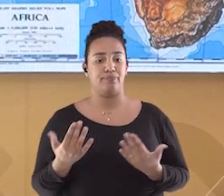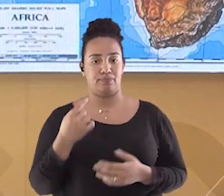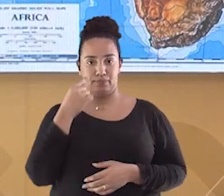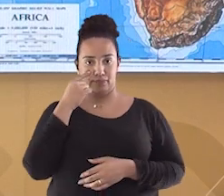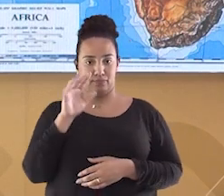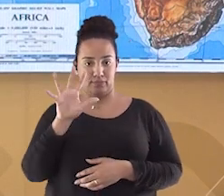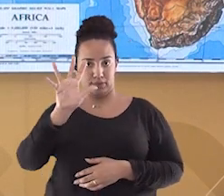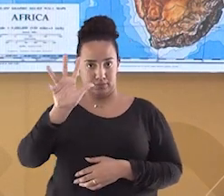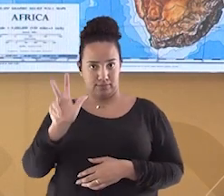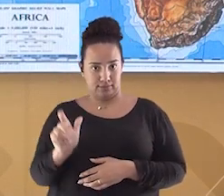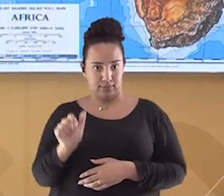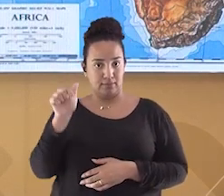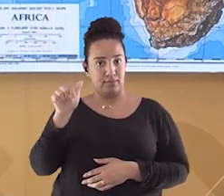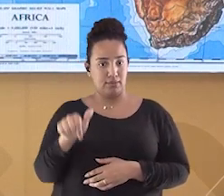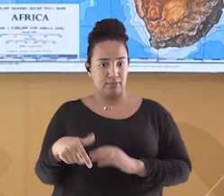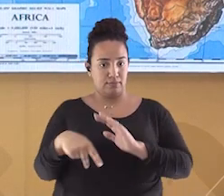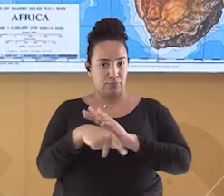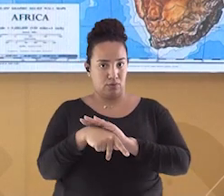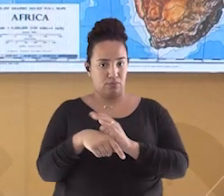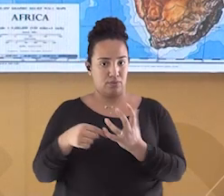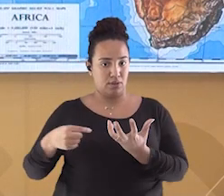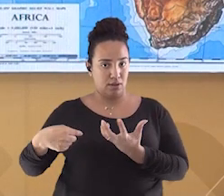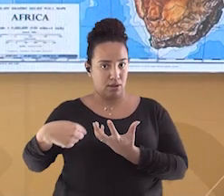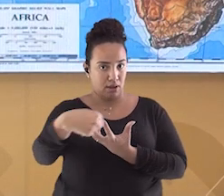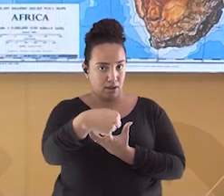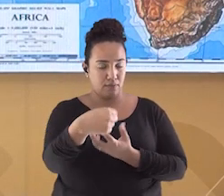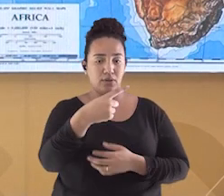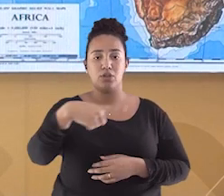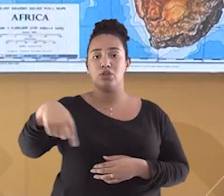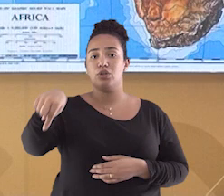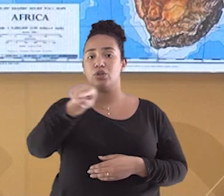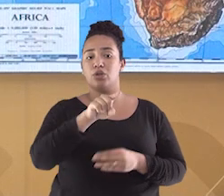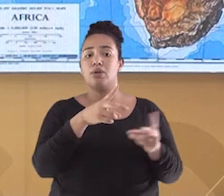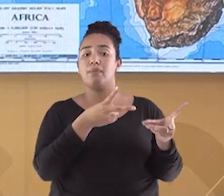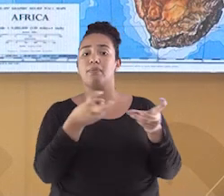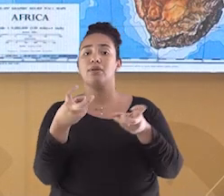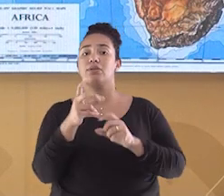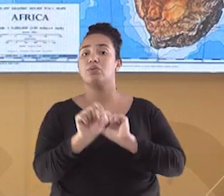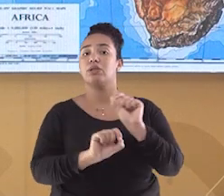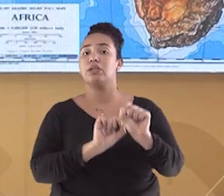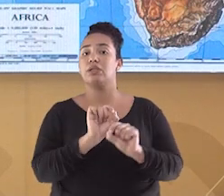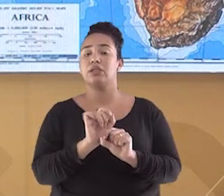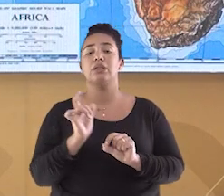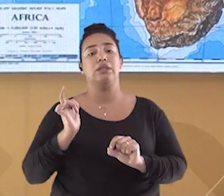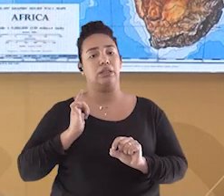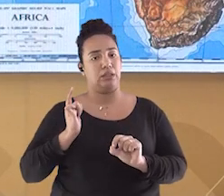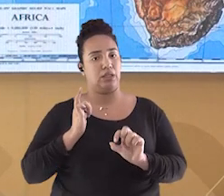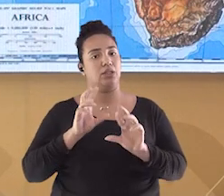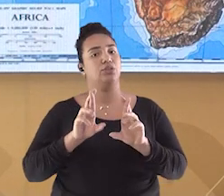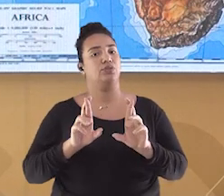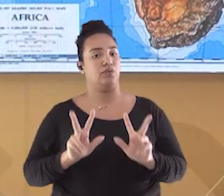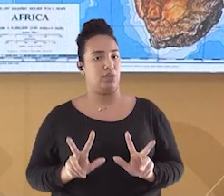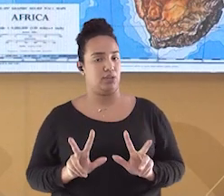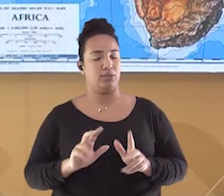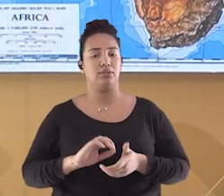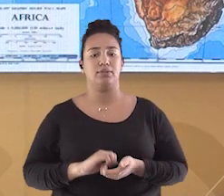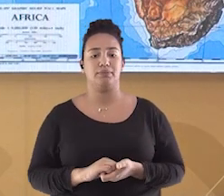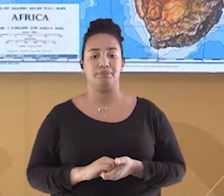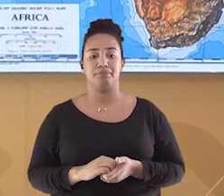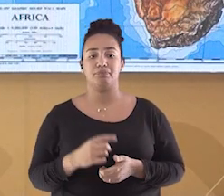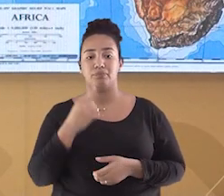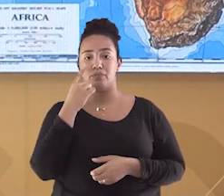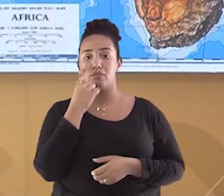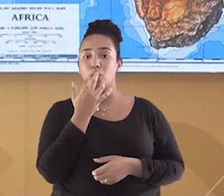mapa físico do continente africano, nós podemos observar essas diferenças presentes. As